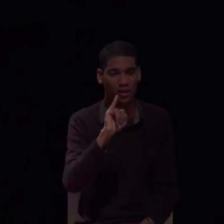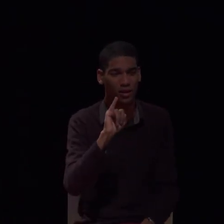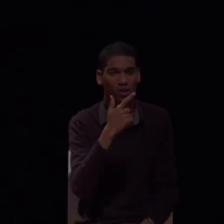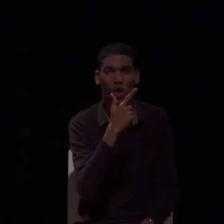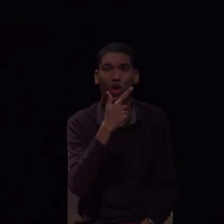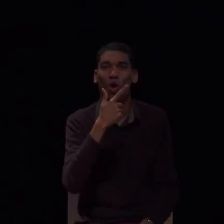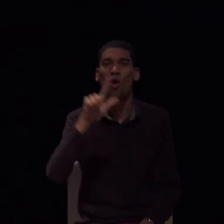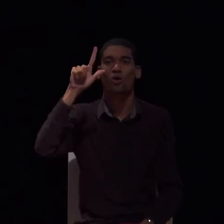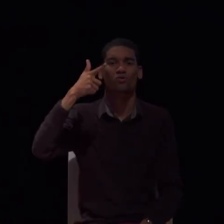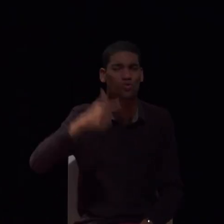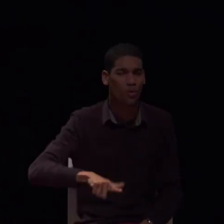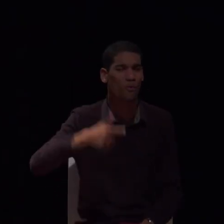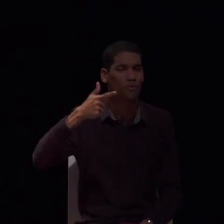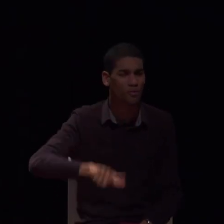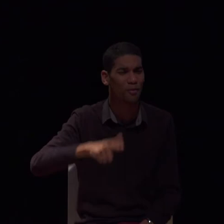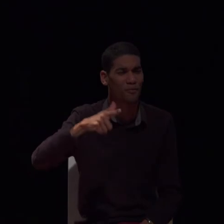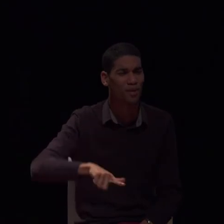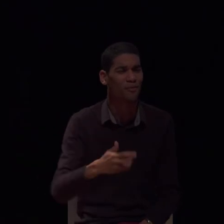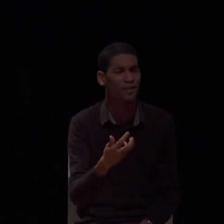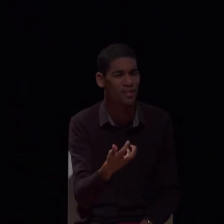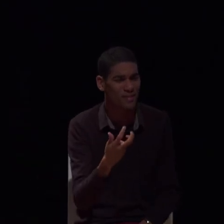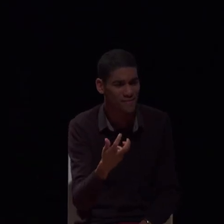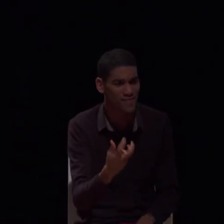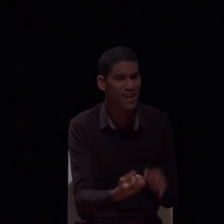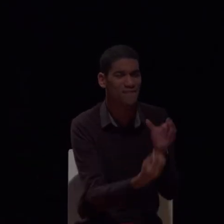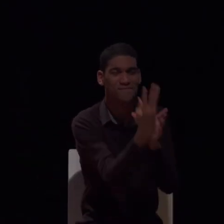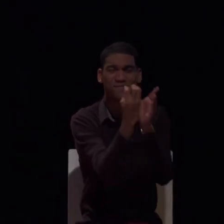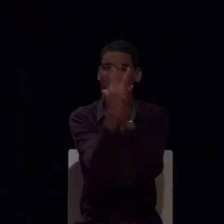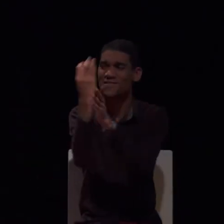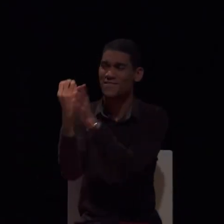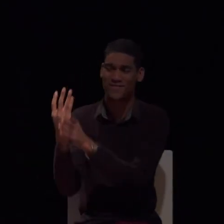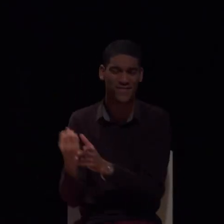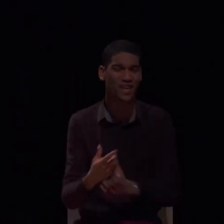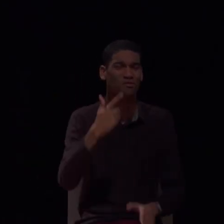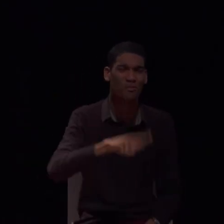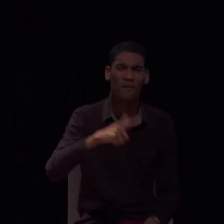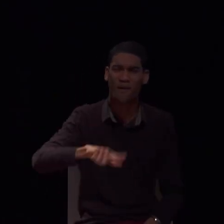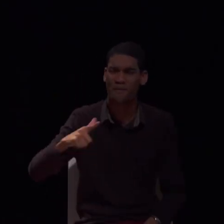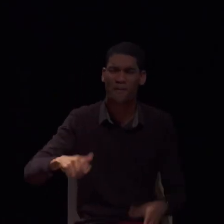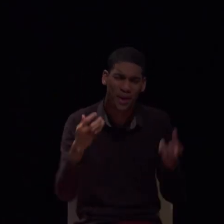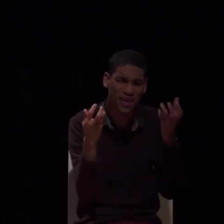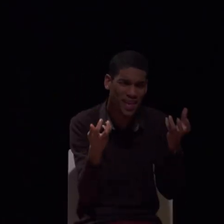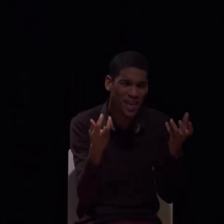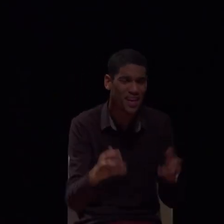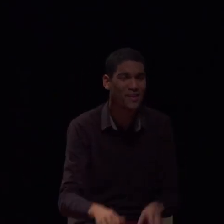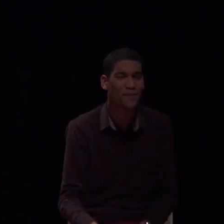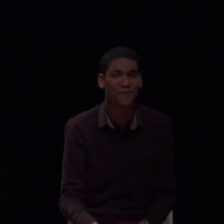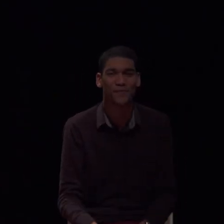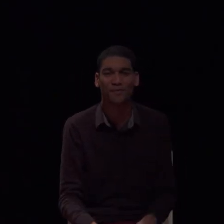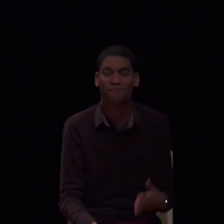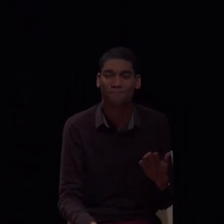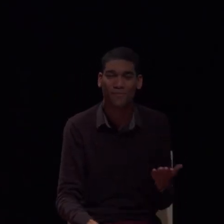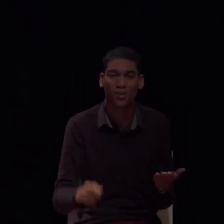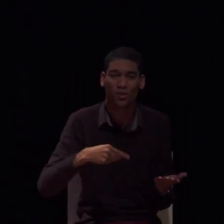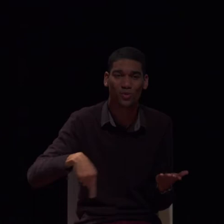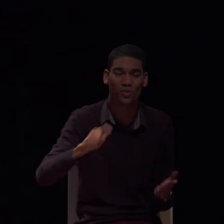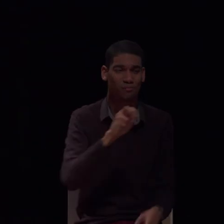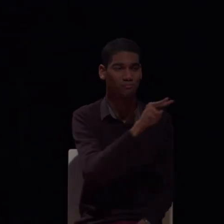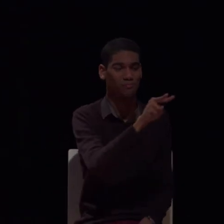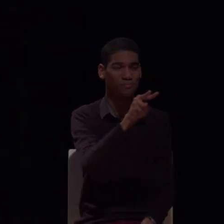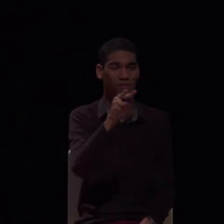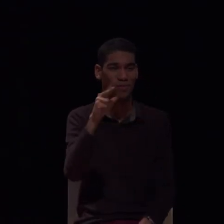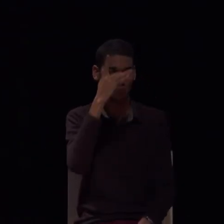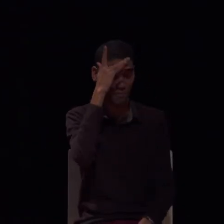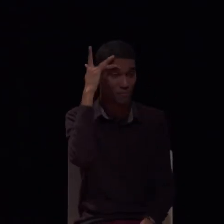mas embora isso não tenha acontecido a gente vê ele e lhe acontecendo a partir das pessoas que